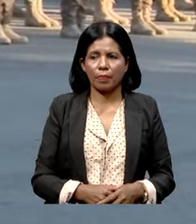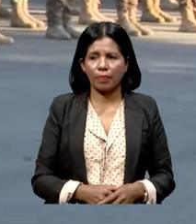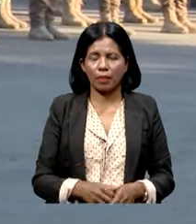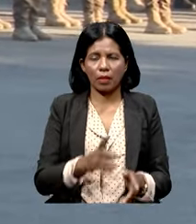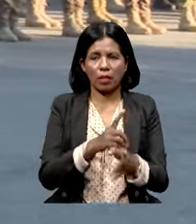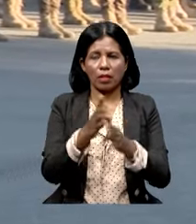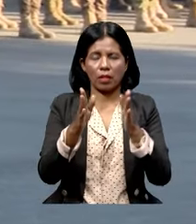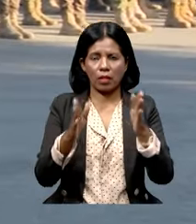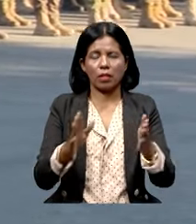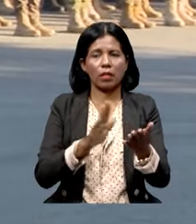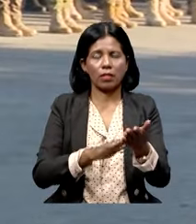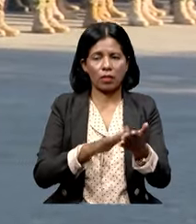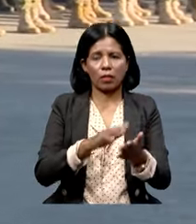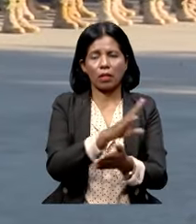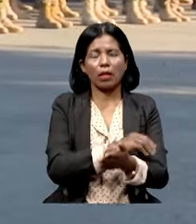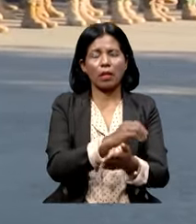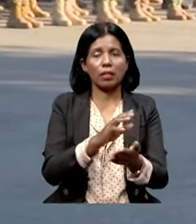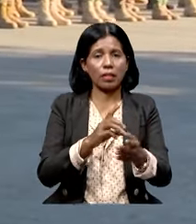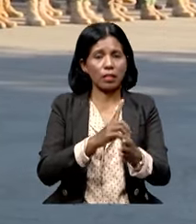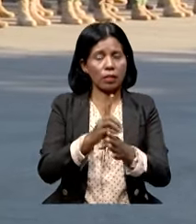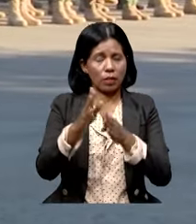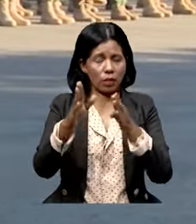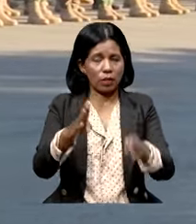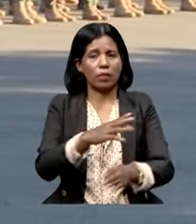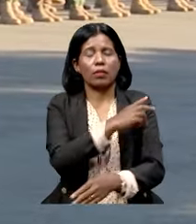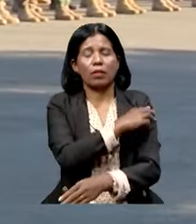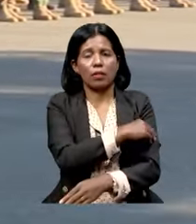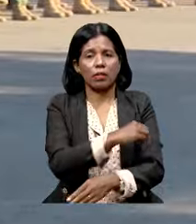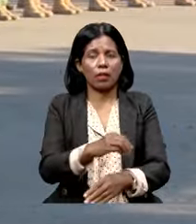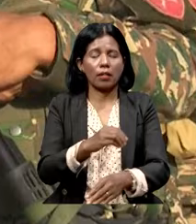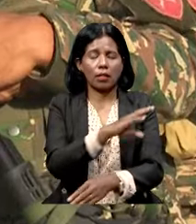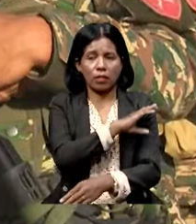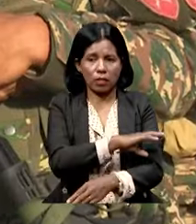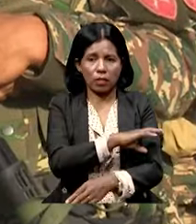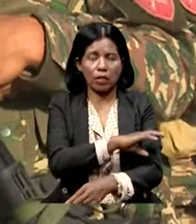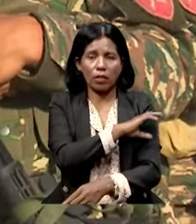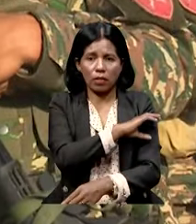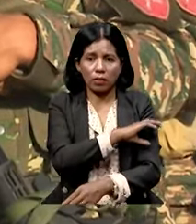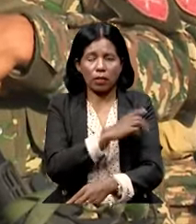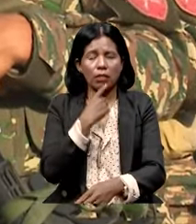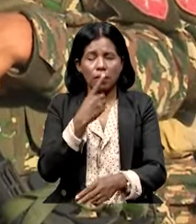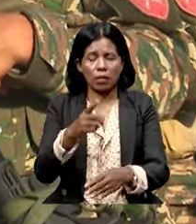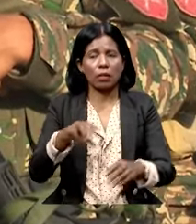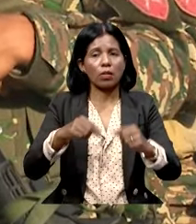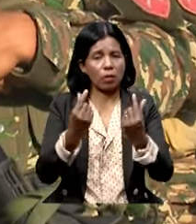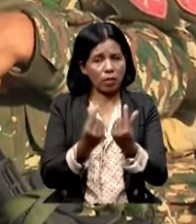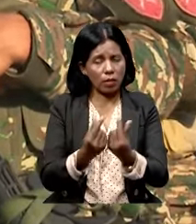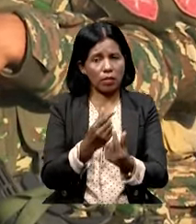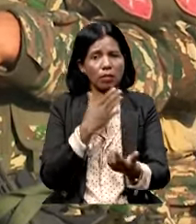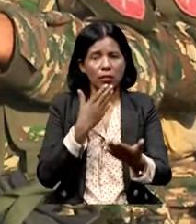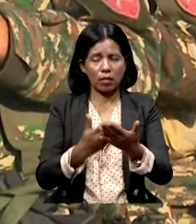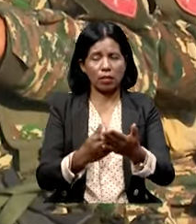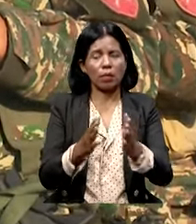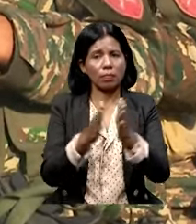Diretor Executivo da Fundação Mahim, a tua congratulação, né? Também para a primeira vez, Força Tarefas Conjunta Pomamuti, sucesso e evento